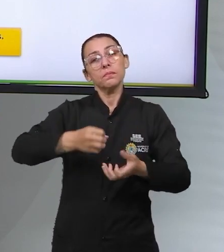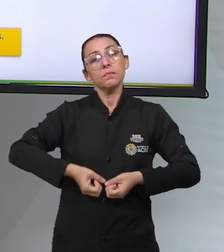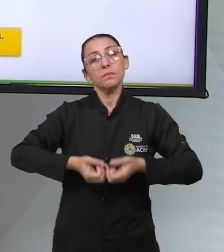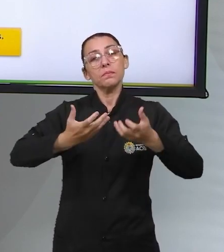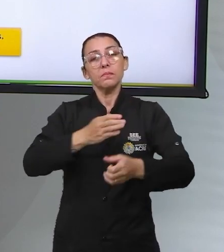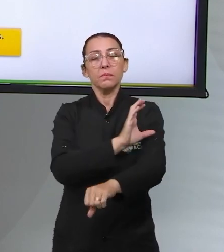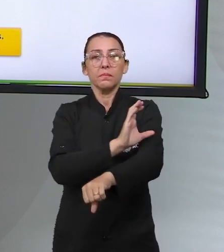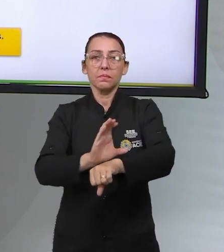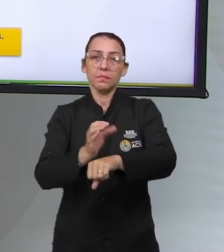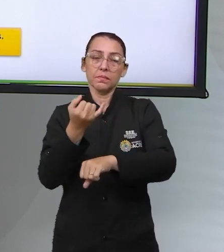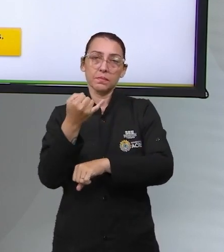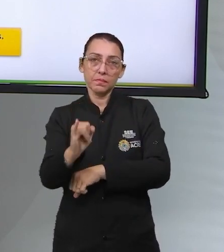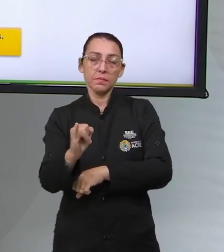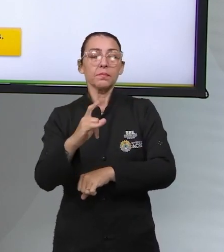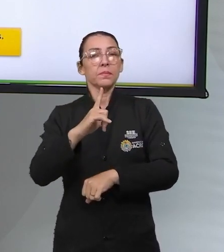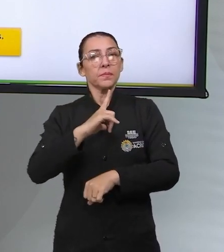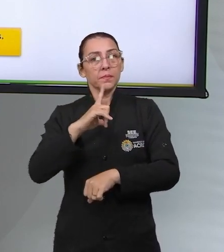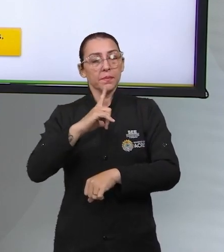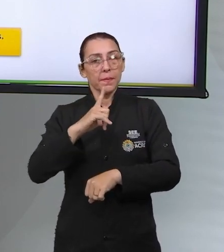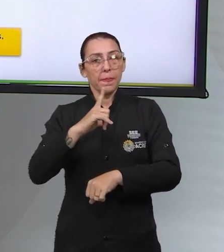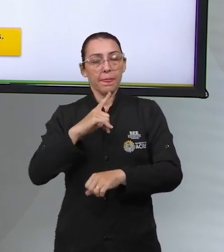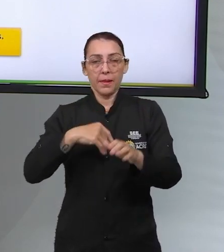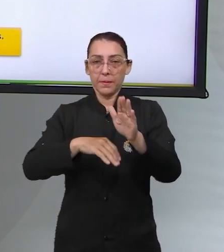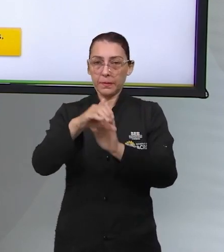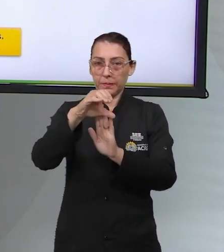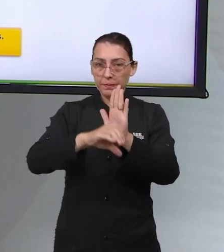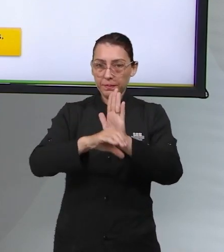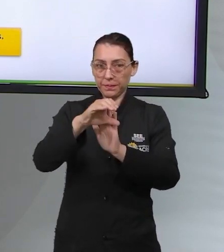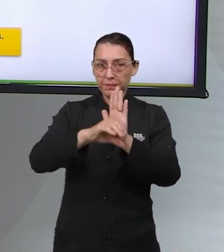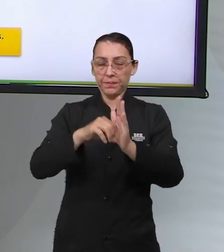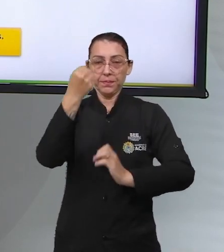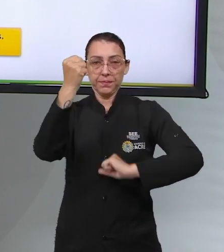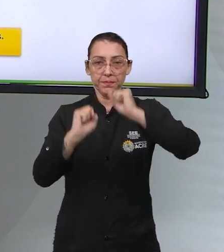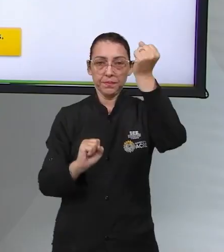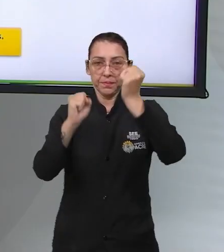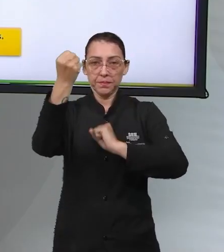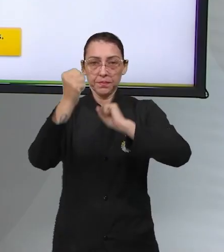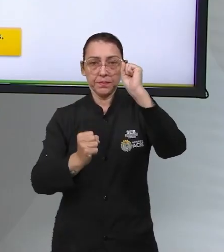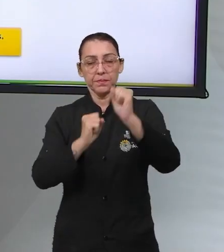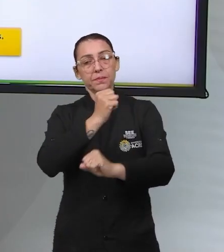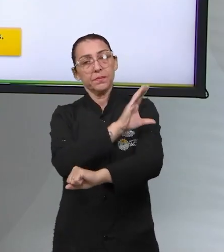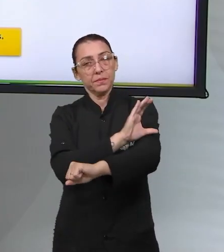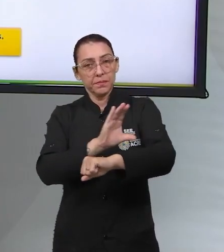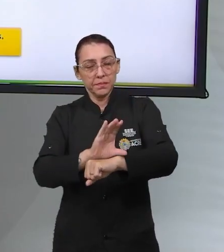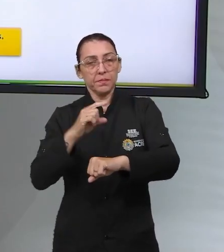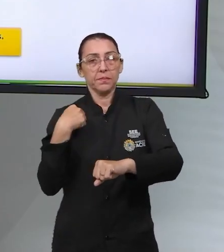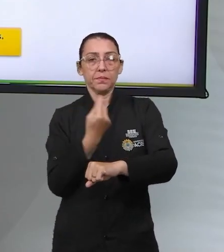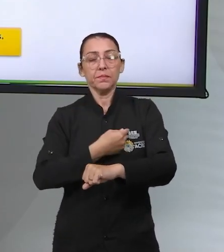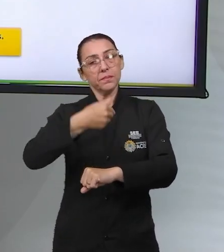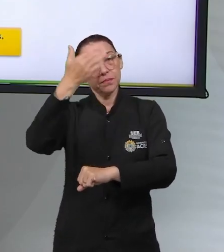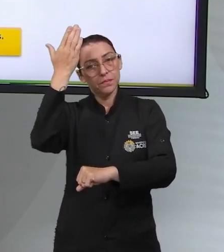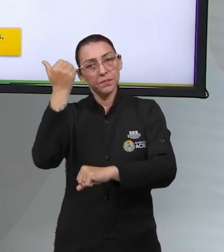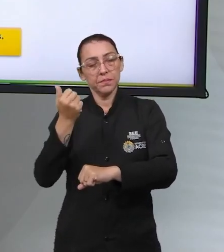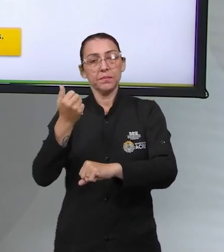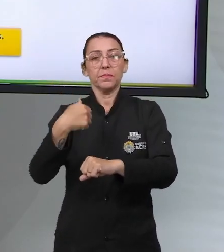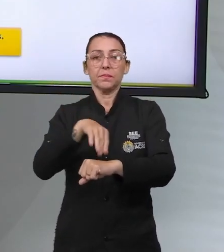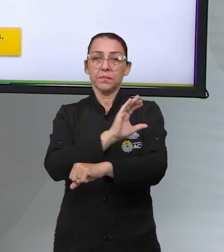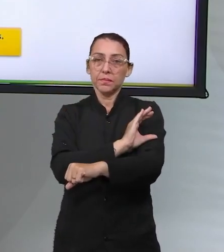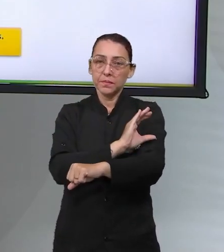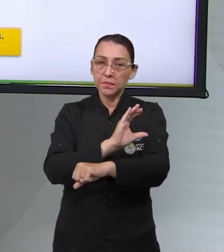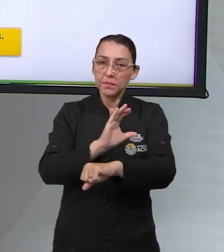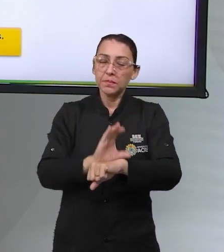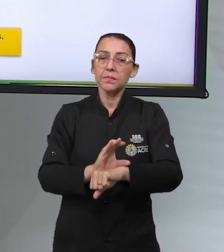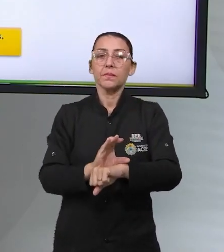nós levarmos em consideração o conceito de indústria cultural, nós sabemos que,